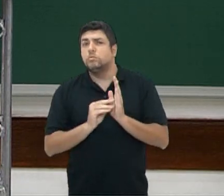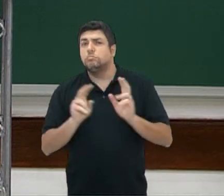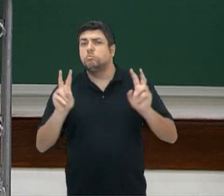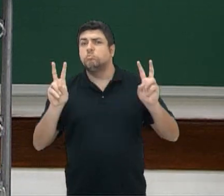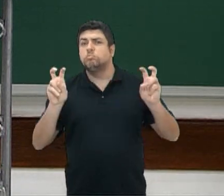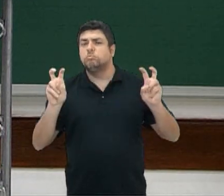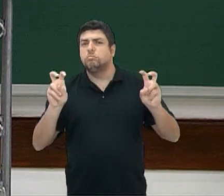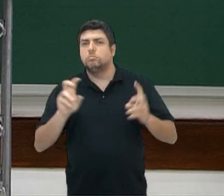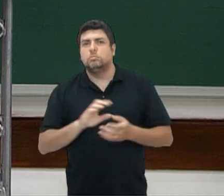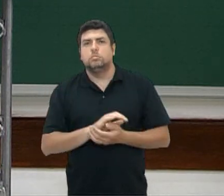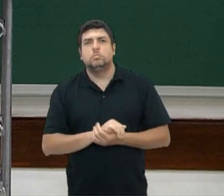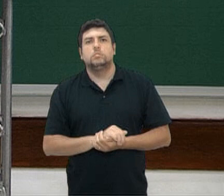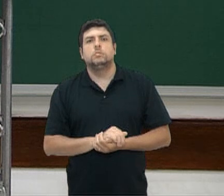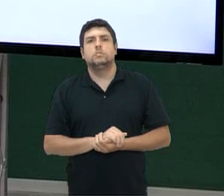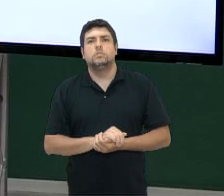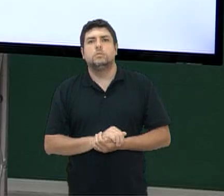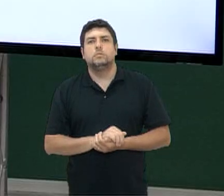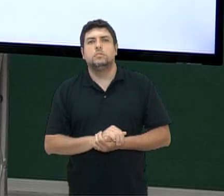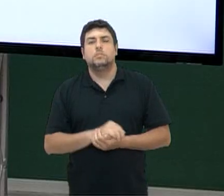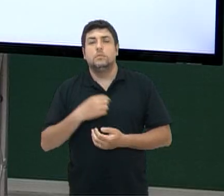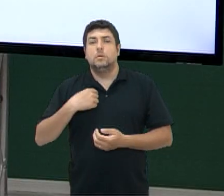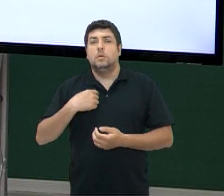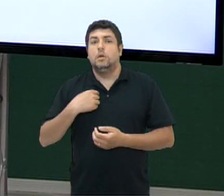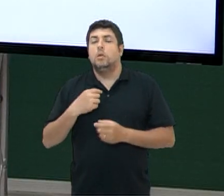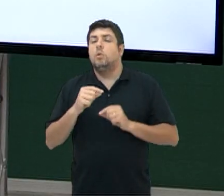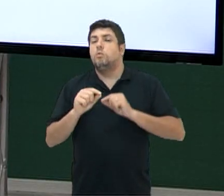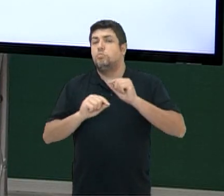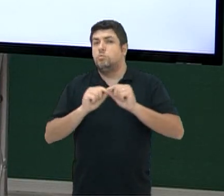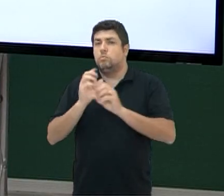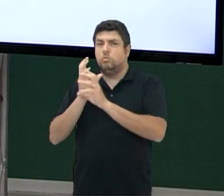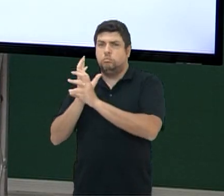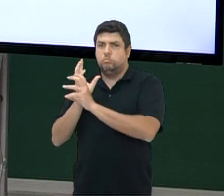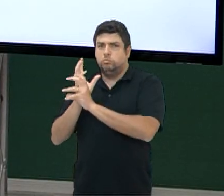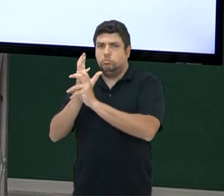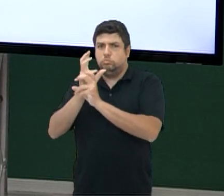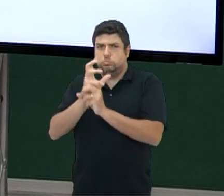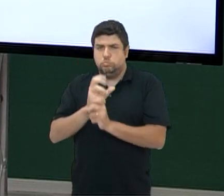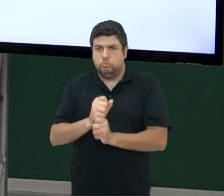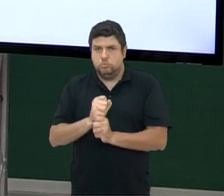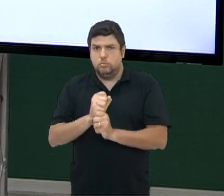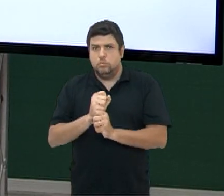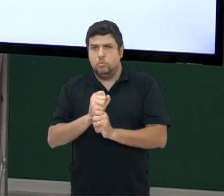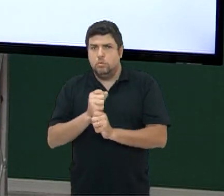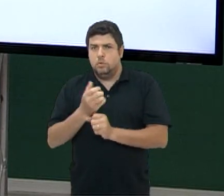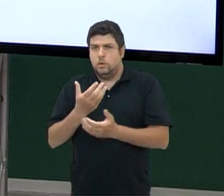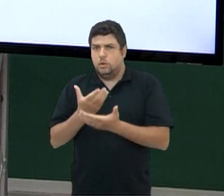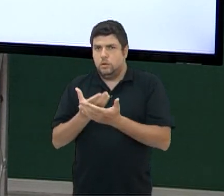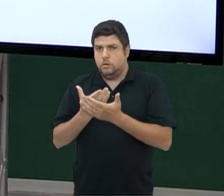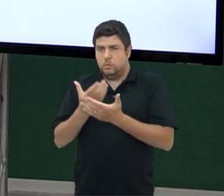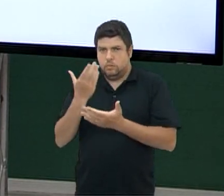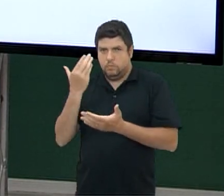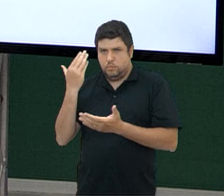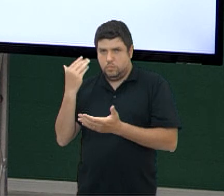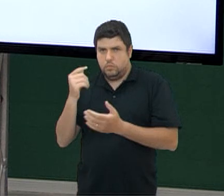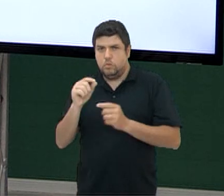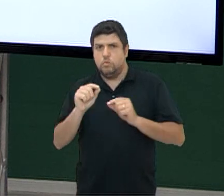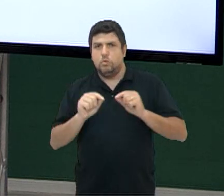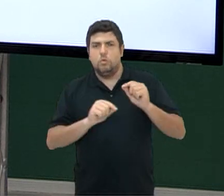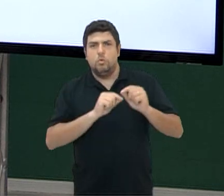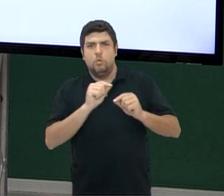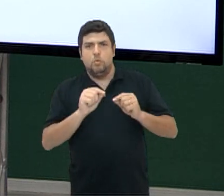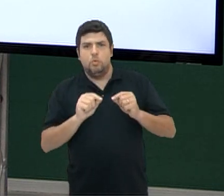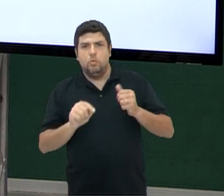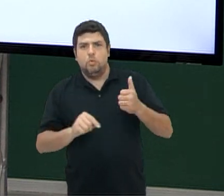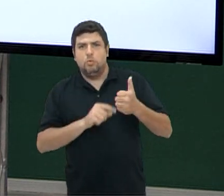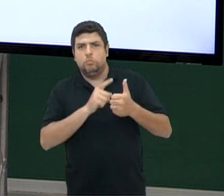Então, temos aqui, vamos retomar um pouco alguns conhecimentos que já vimos em aulas anteriores, trabalhando com o conceito de estudo